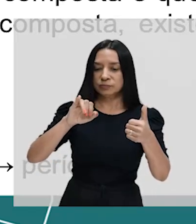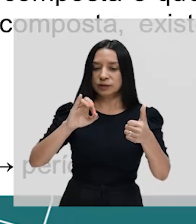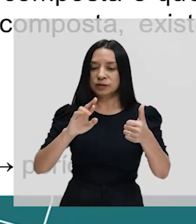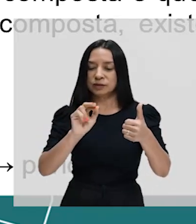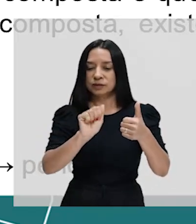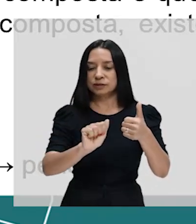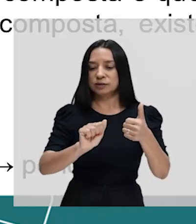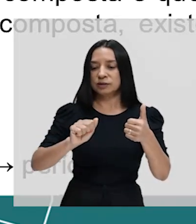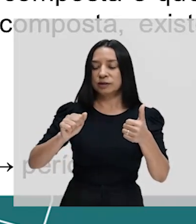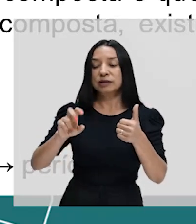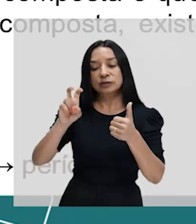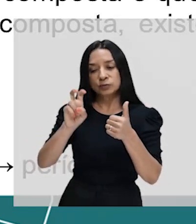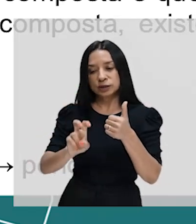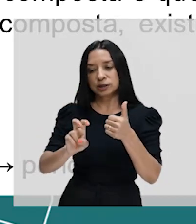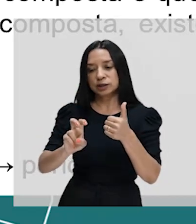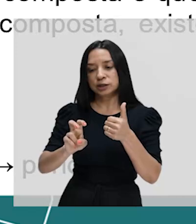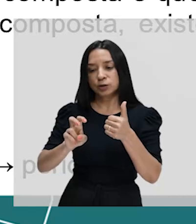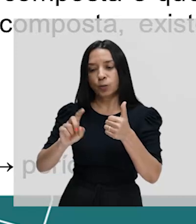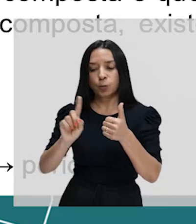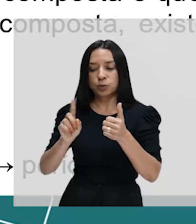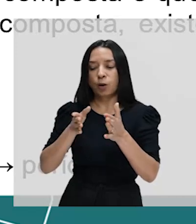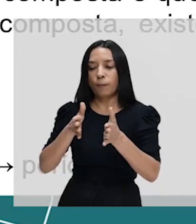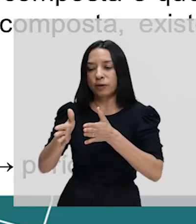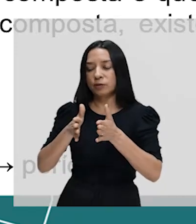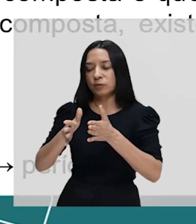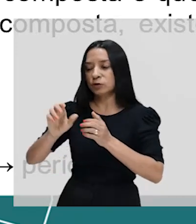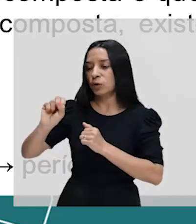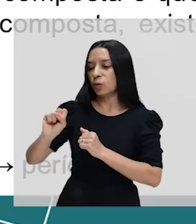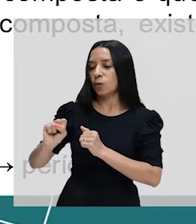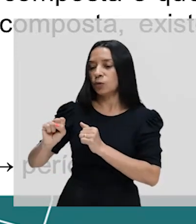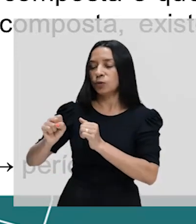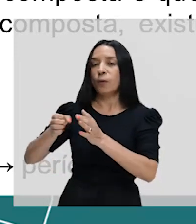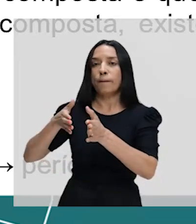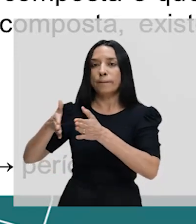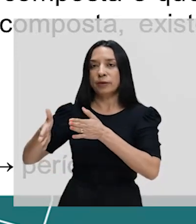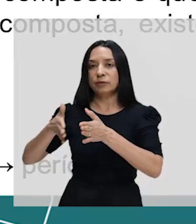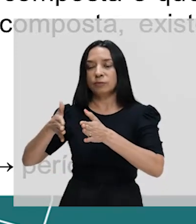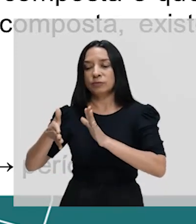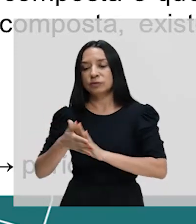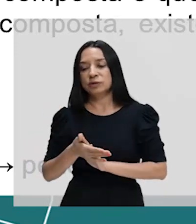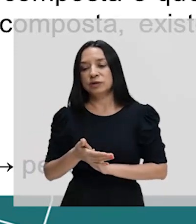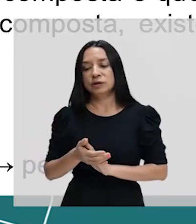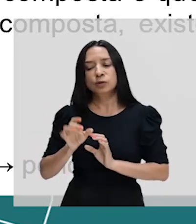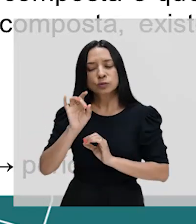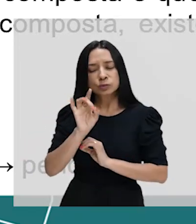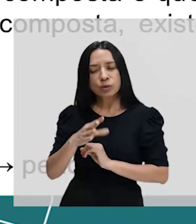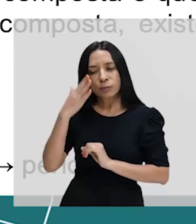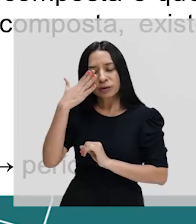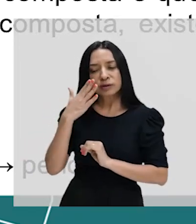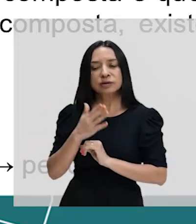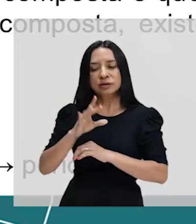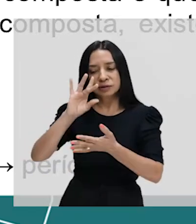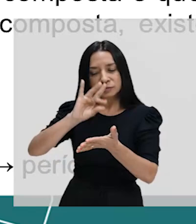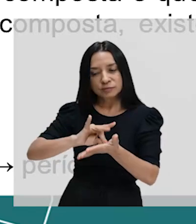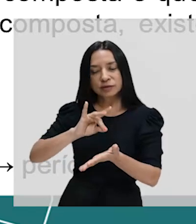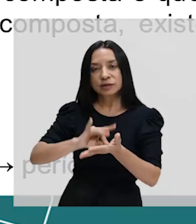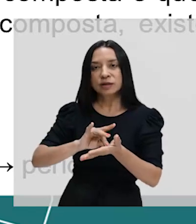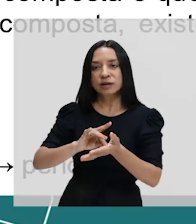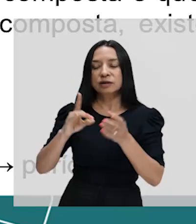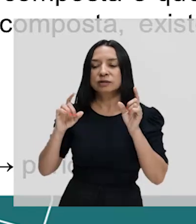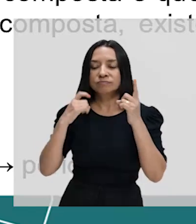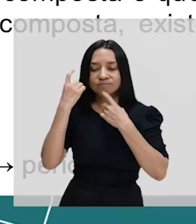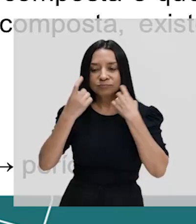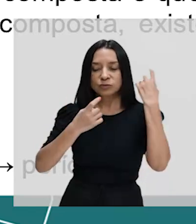o 8. Gente, essa classificação aqui é só para que você entenda mesmo, tá? Não se preocupa que dificilmente você vai encontrar